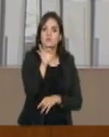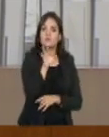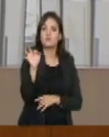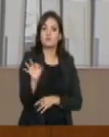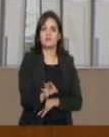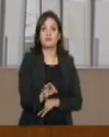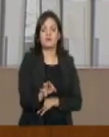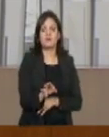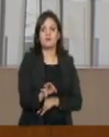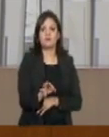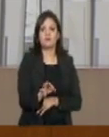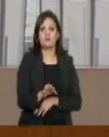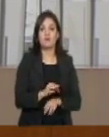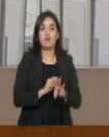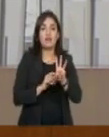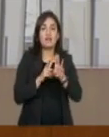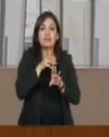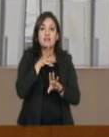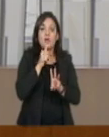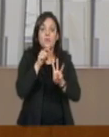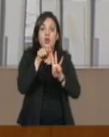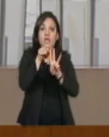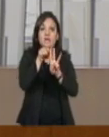3 meses,